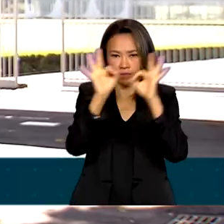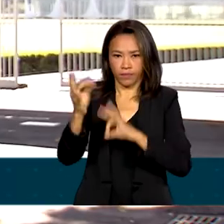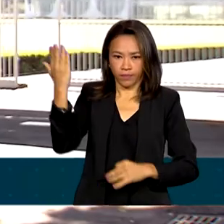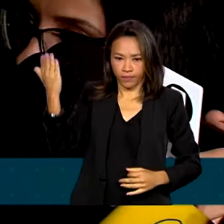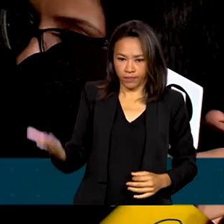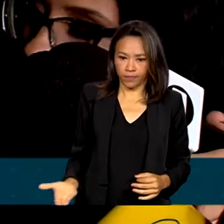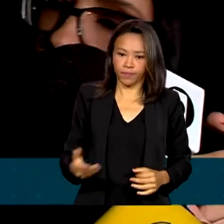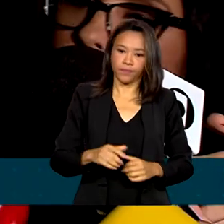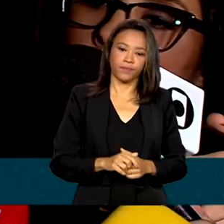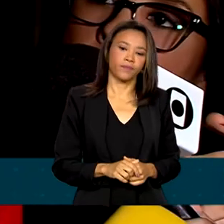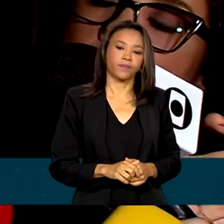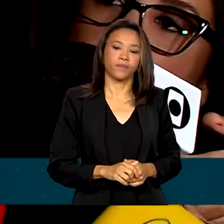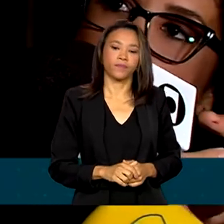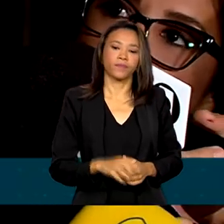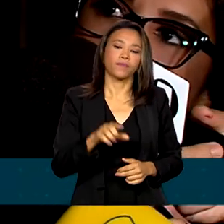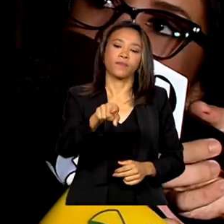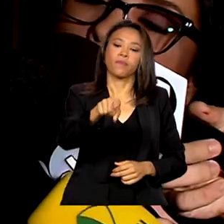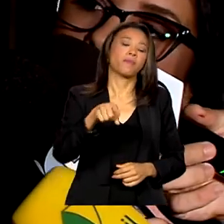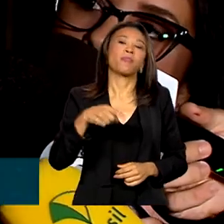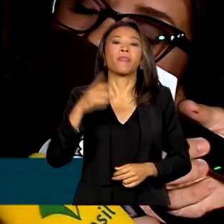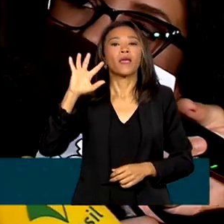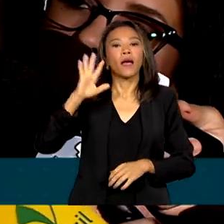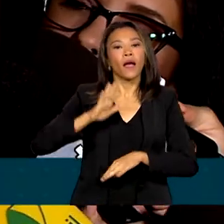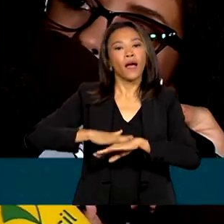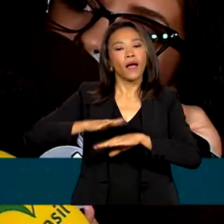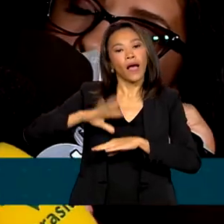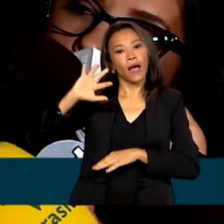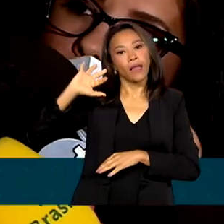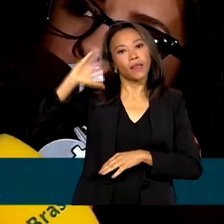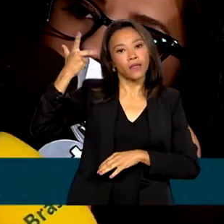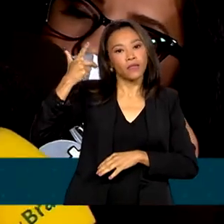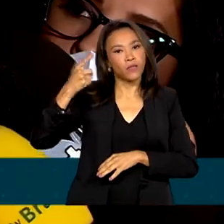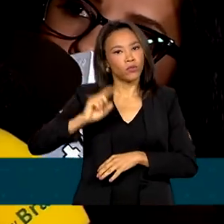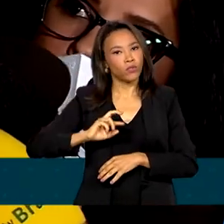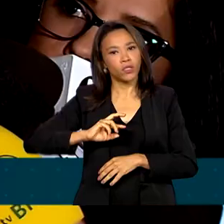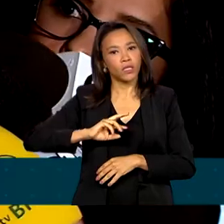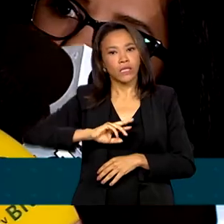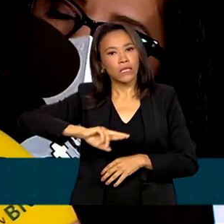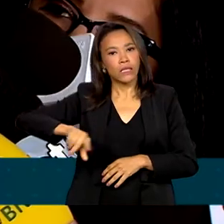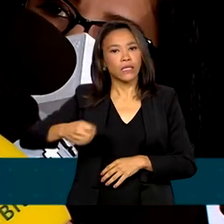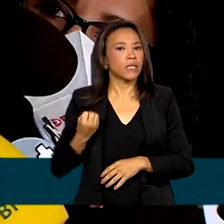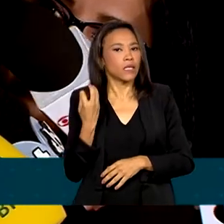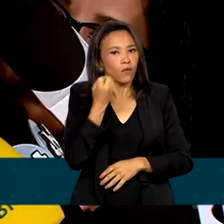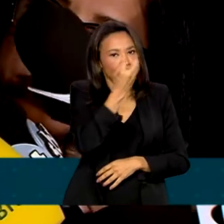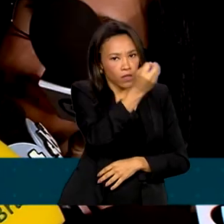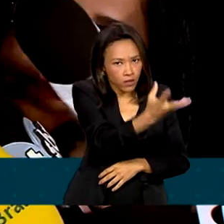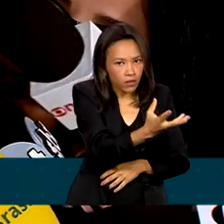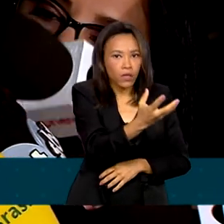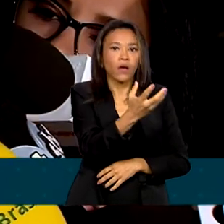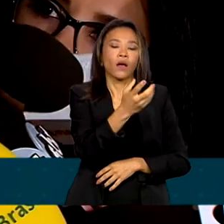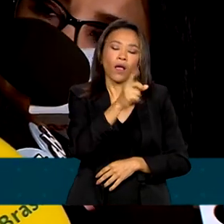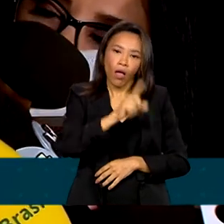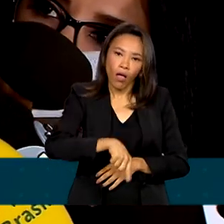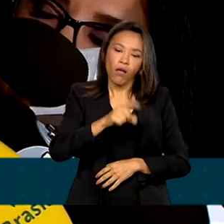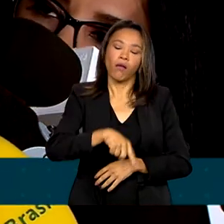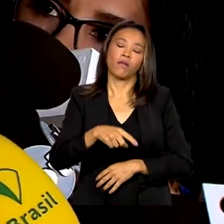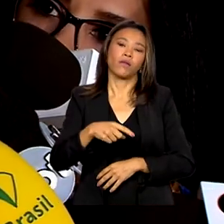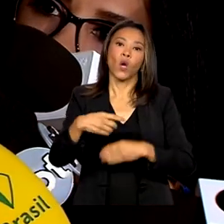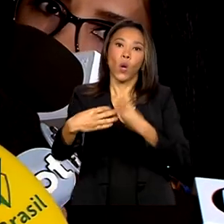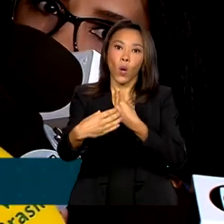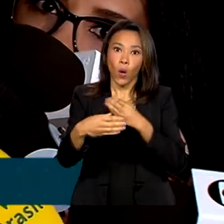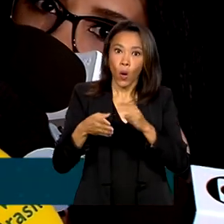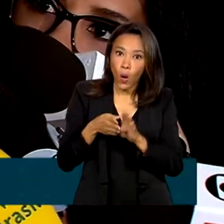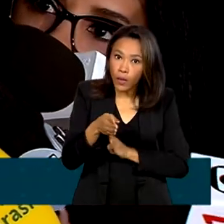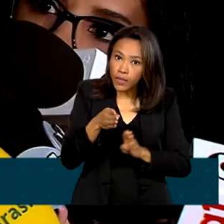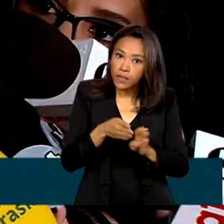disse a decisão de não realizar a viagem foi a decisão Por orientação da equipe